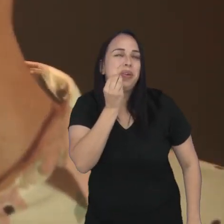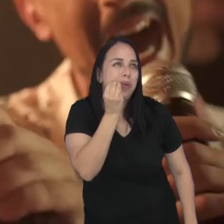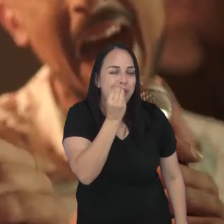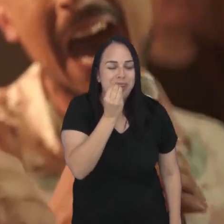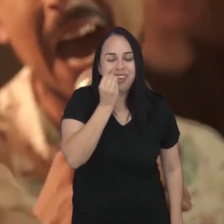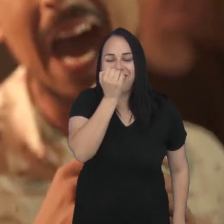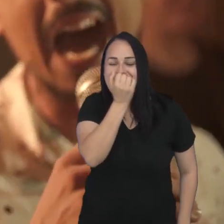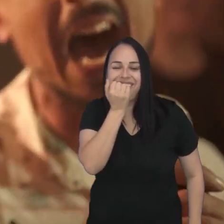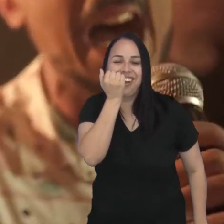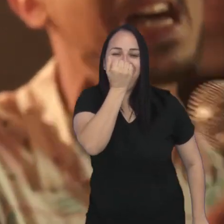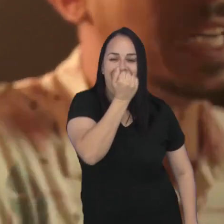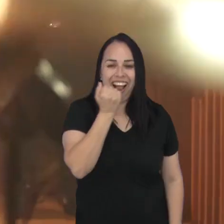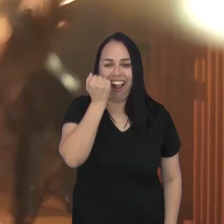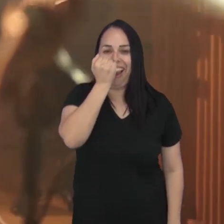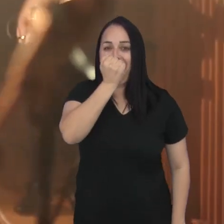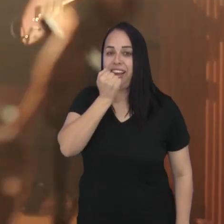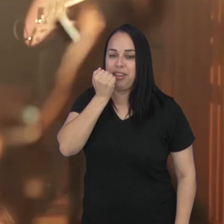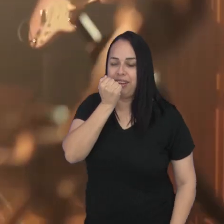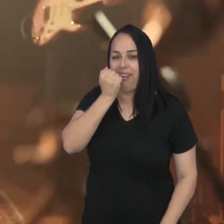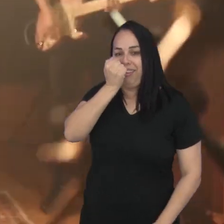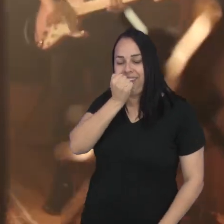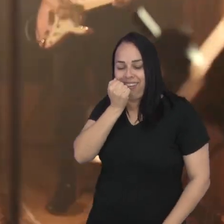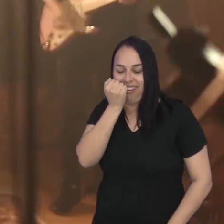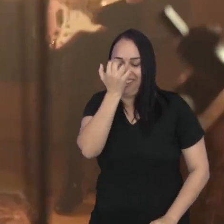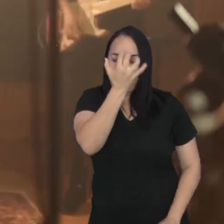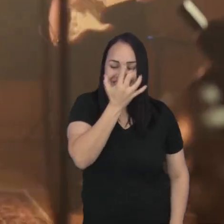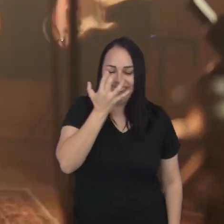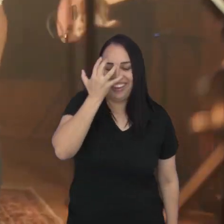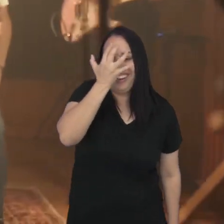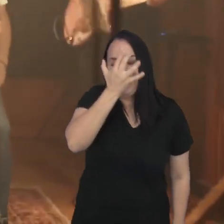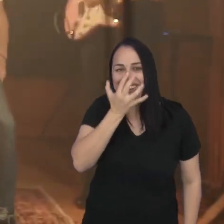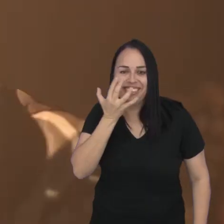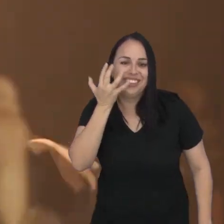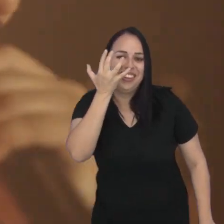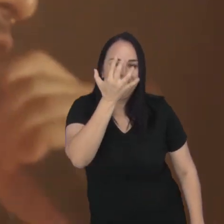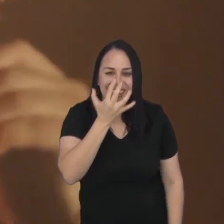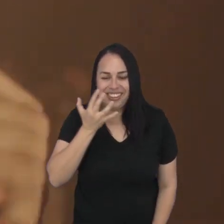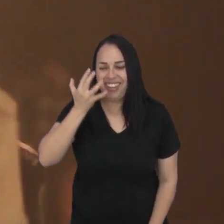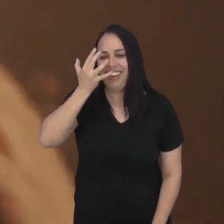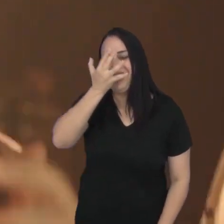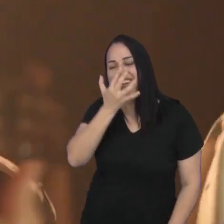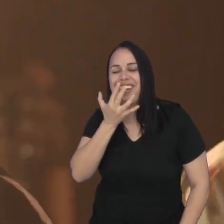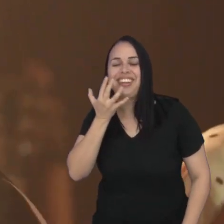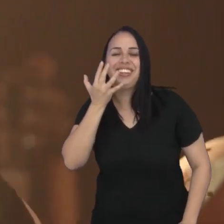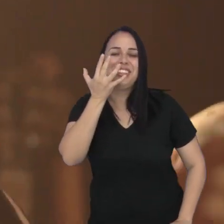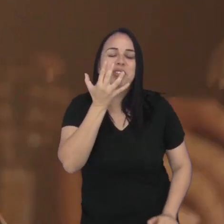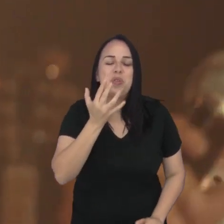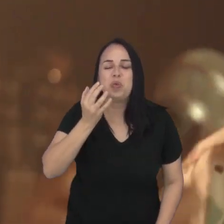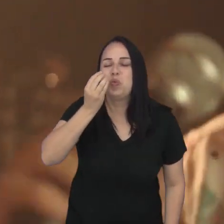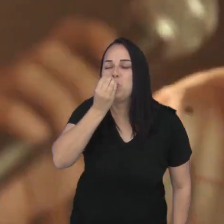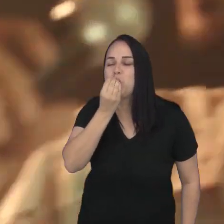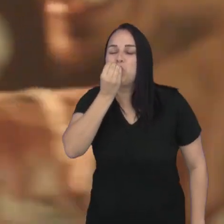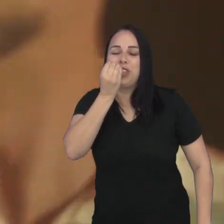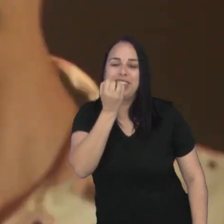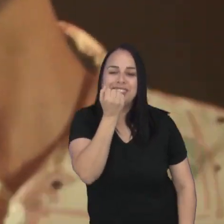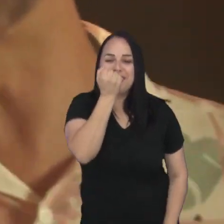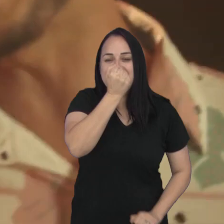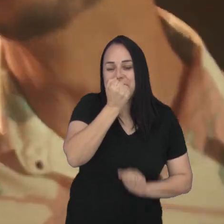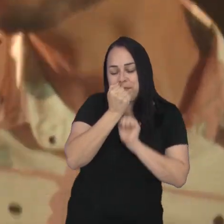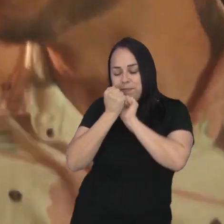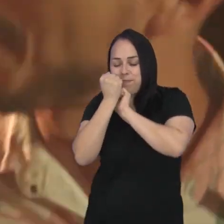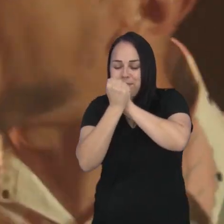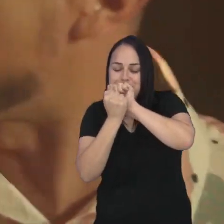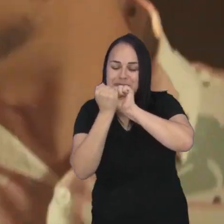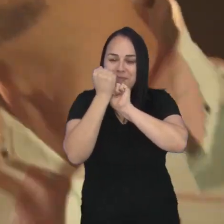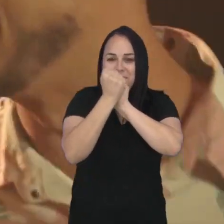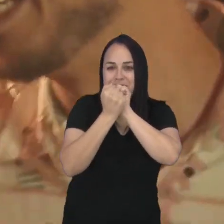boca. Foi no tchau que eu me apaixonei, no tchau foi que eu te beijei, no